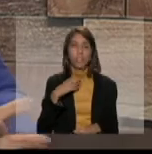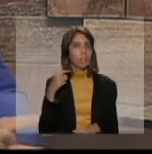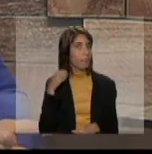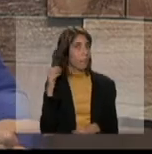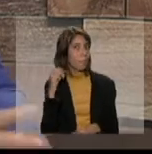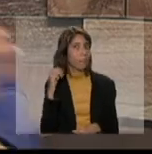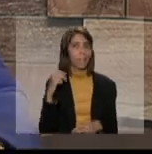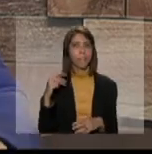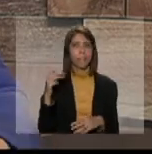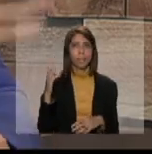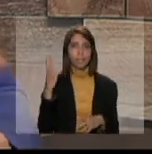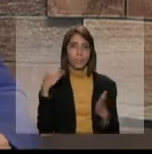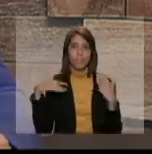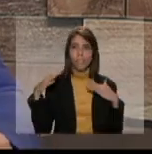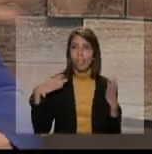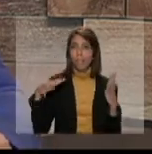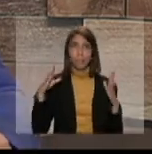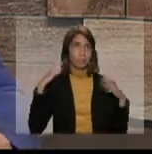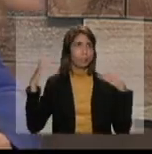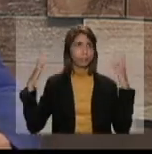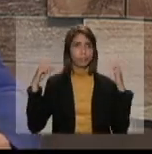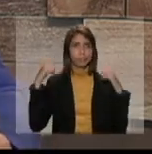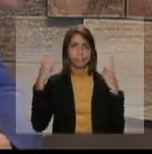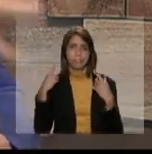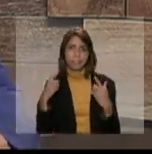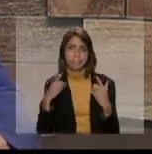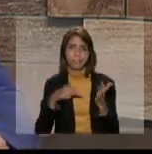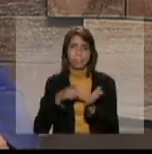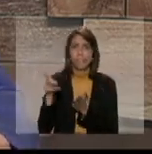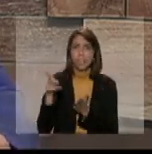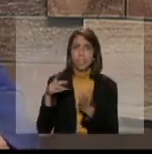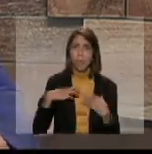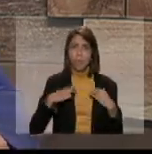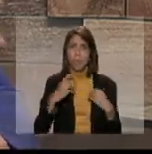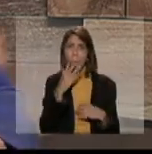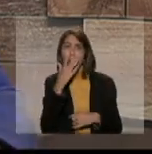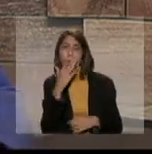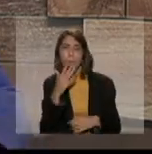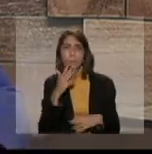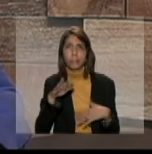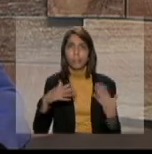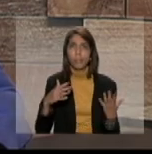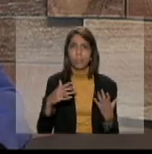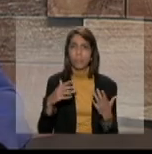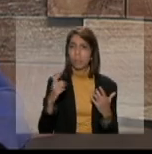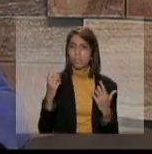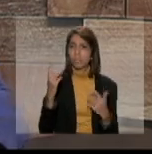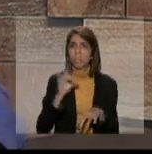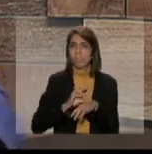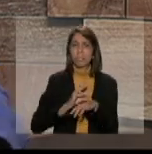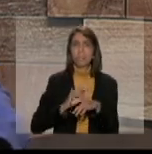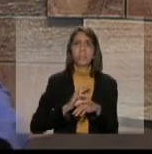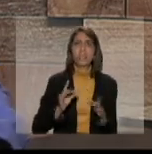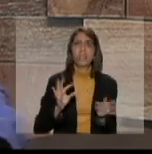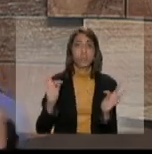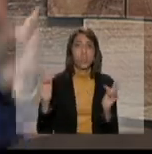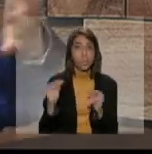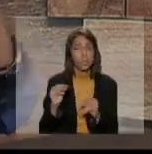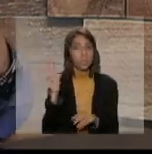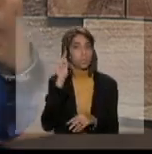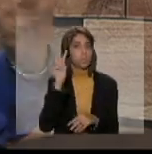na então é o jeito que esse cabelo é serpenteados é louco se revoltou se e crespos é liso você é colorida ou se é